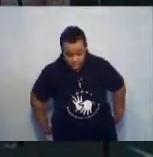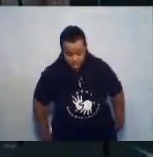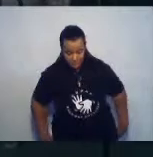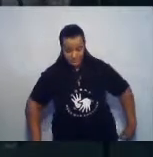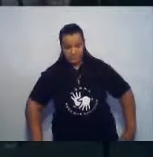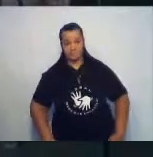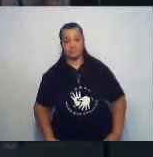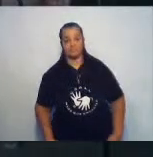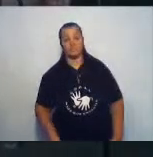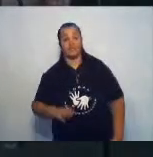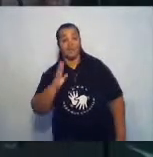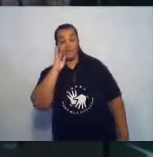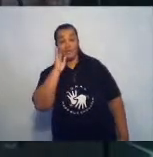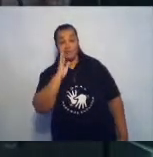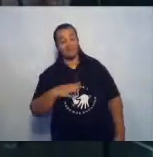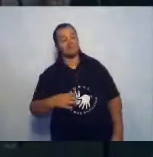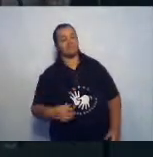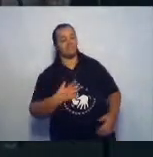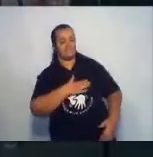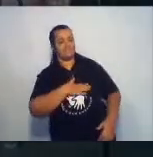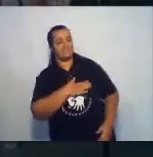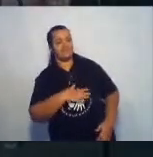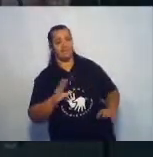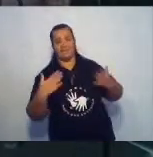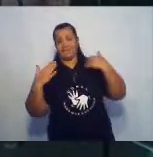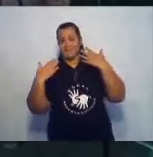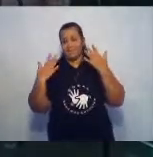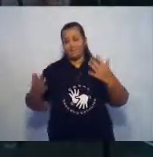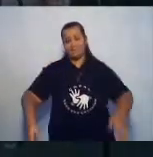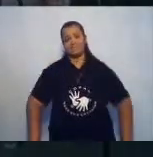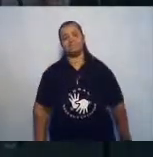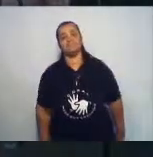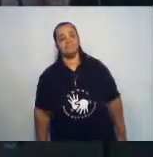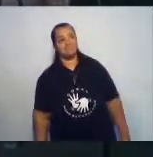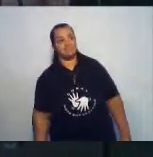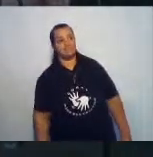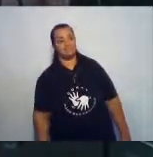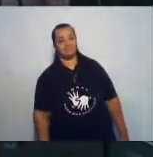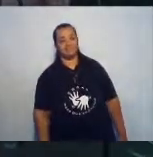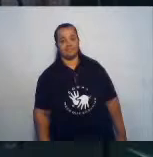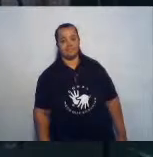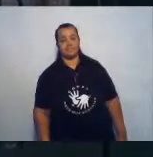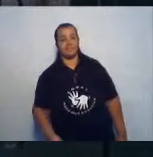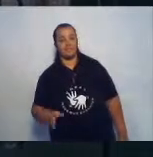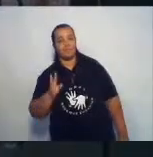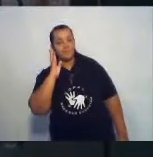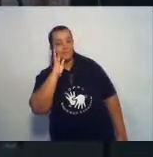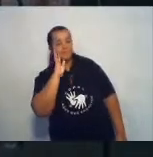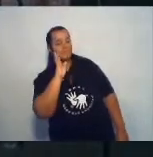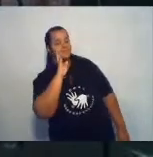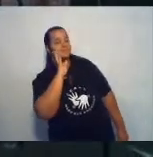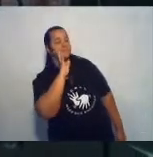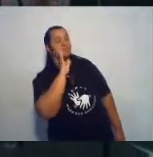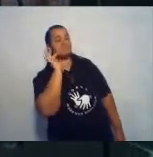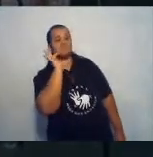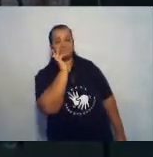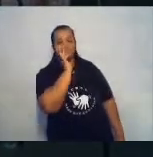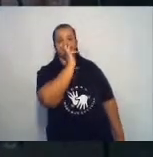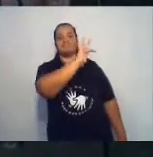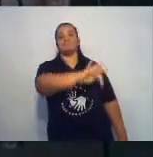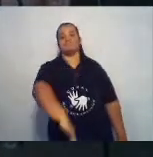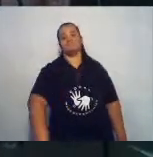Moda boa. E aí, já tá esquentando aí em casa? Aqui já tá esquentando, Rafael. Tá bem quente. Tá, né? O clima aqui tá gostoso. Espero que aí na sua casa você também